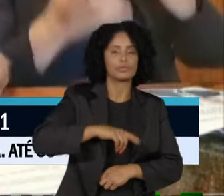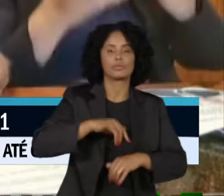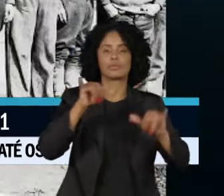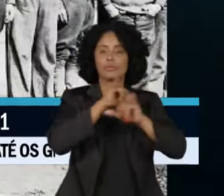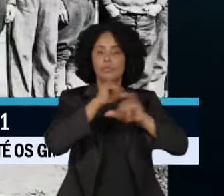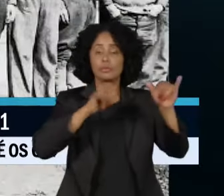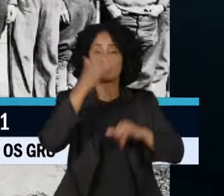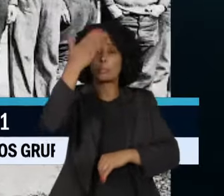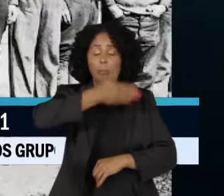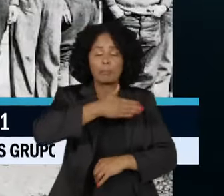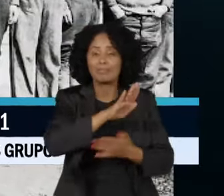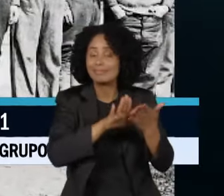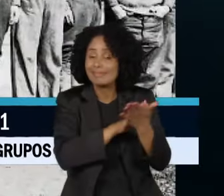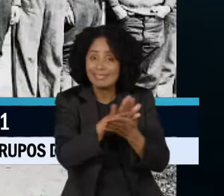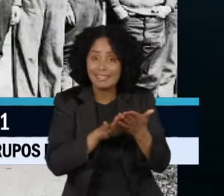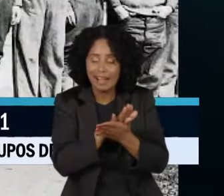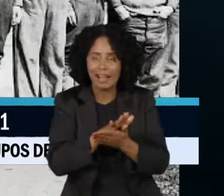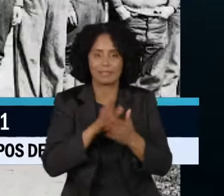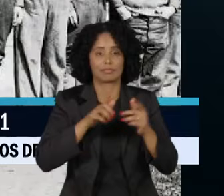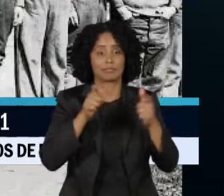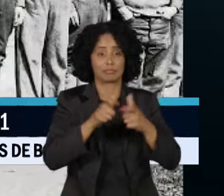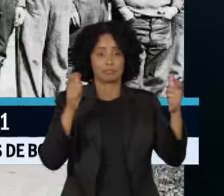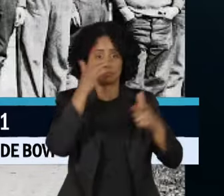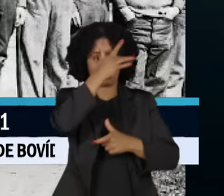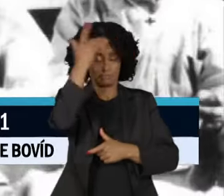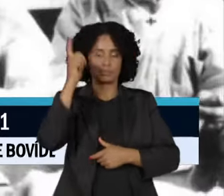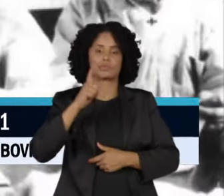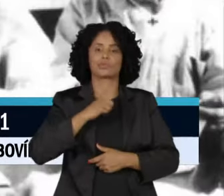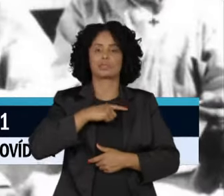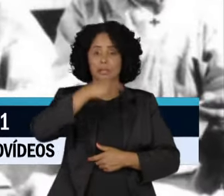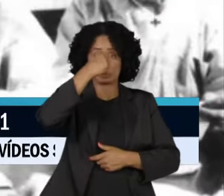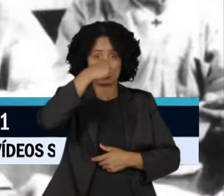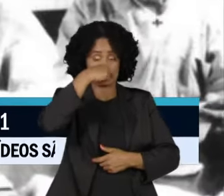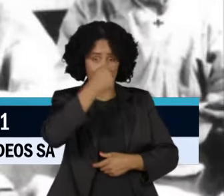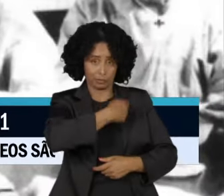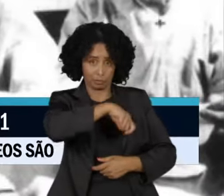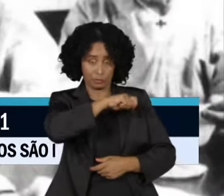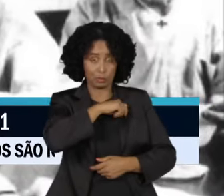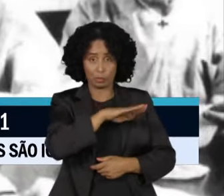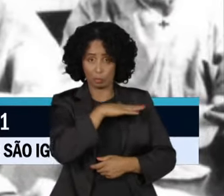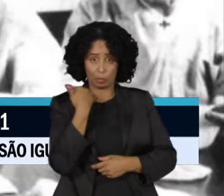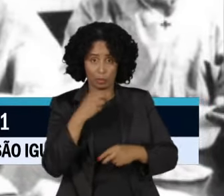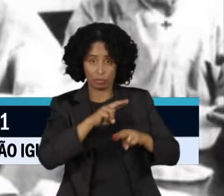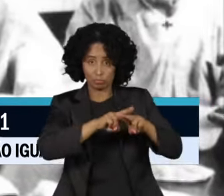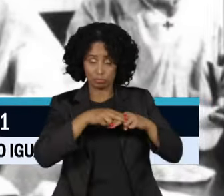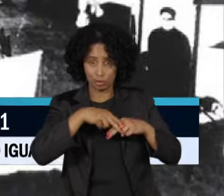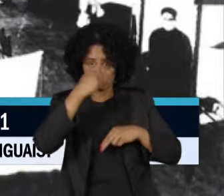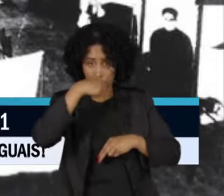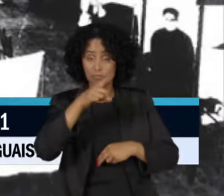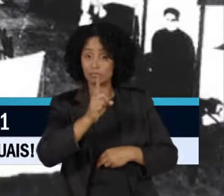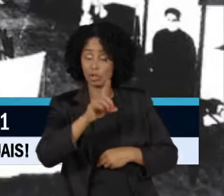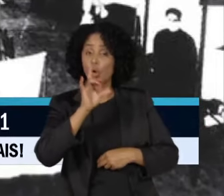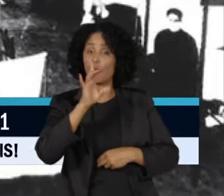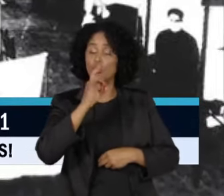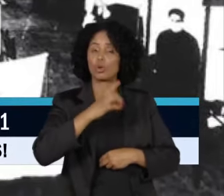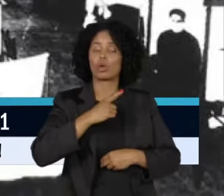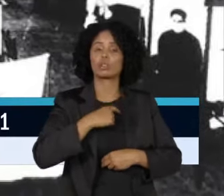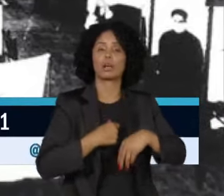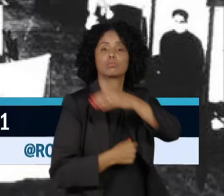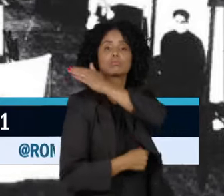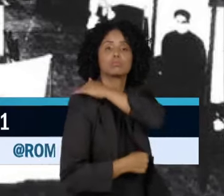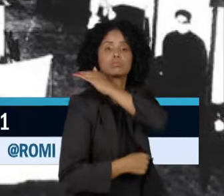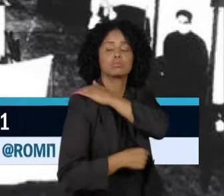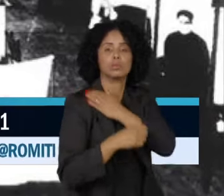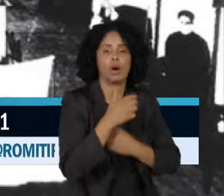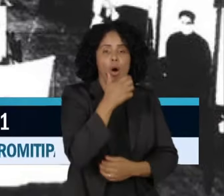apresentar provas que a maioria das vítimas de gripe espanhola não teria morrido da doença, mas de pneumonia bacteriana causada